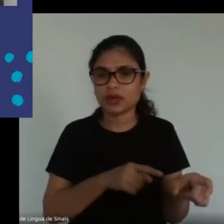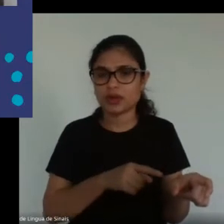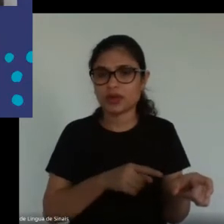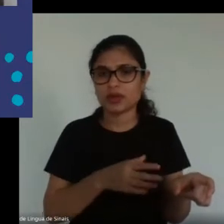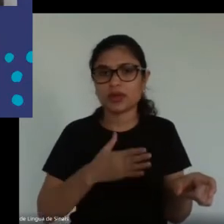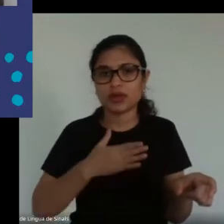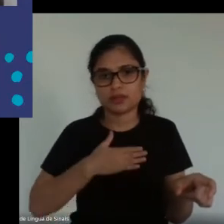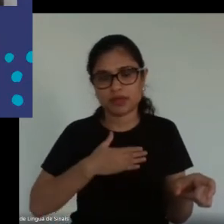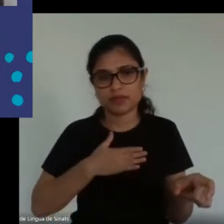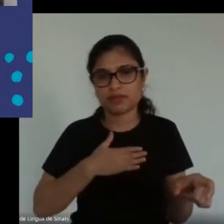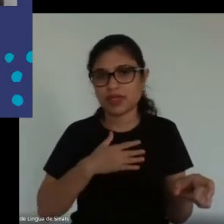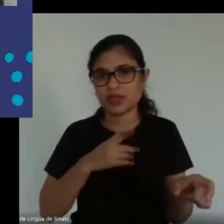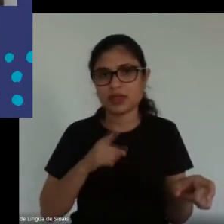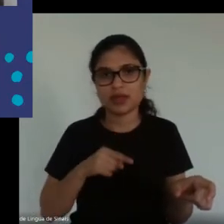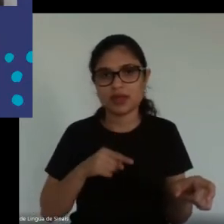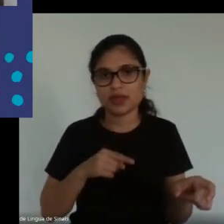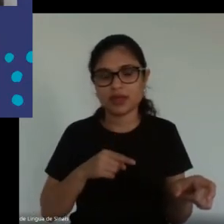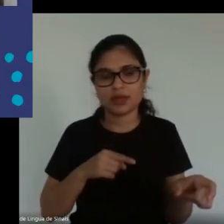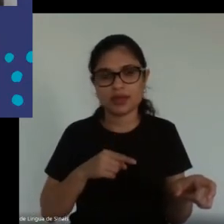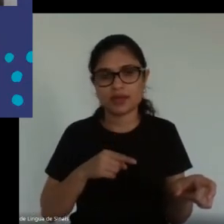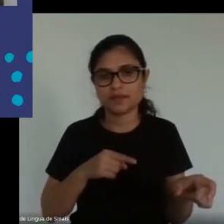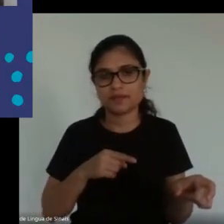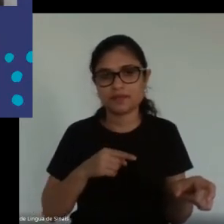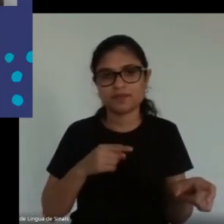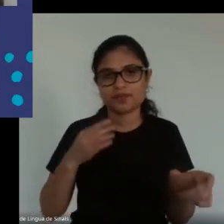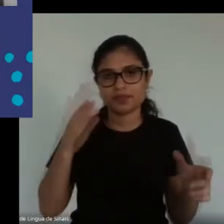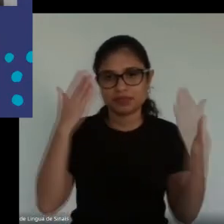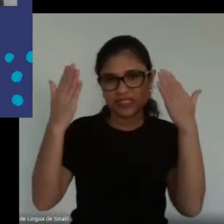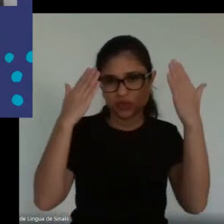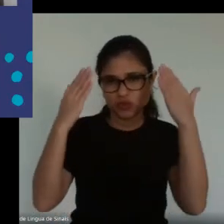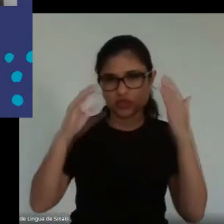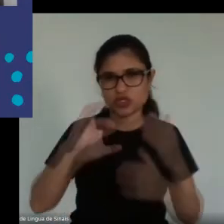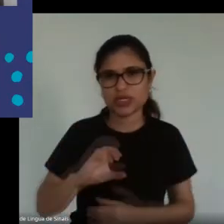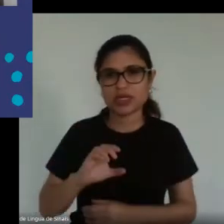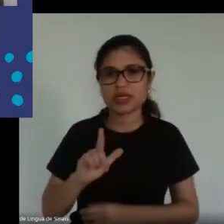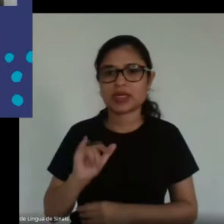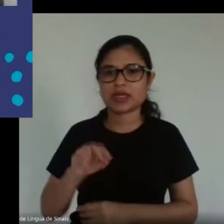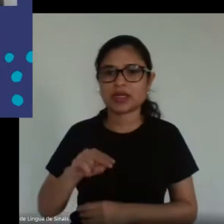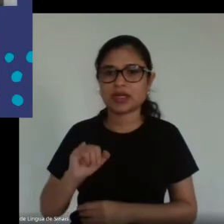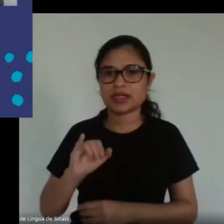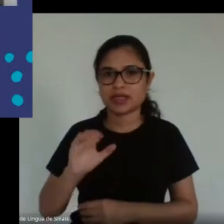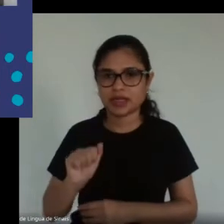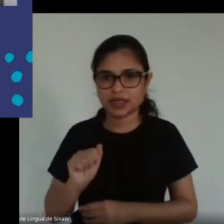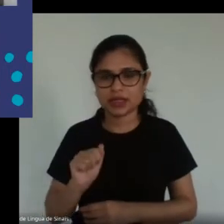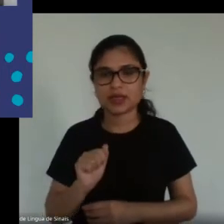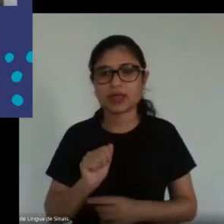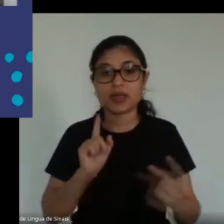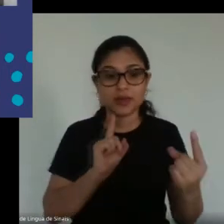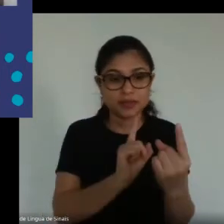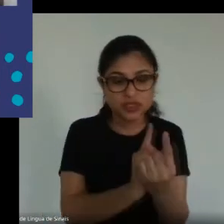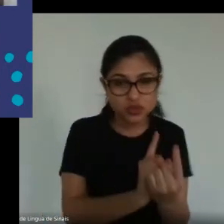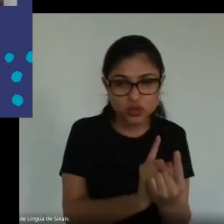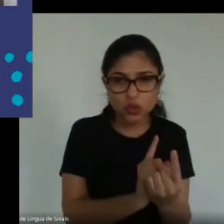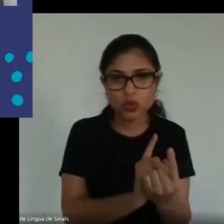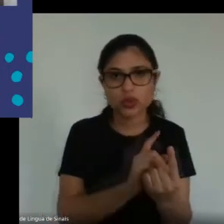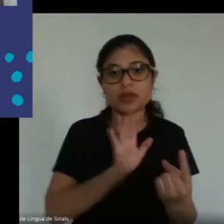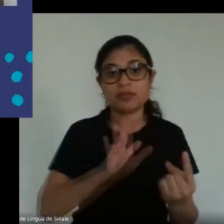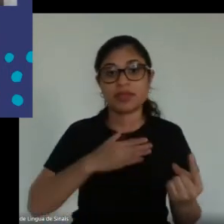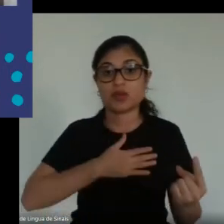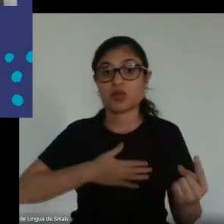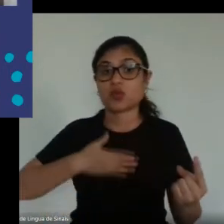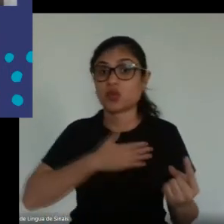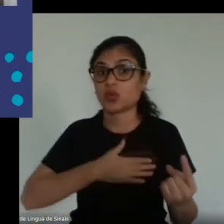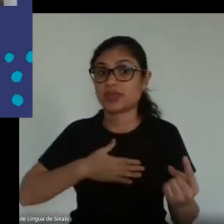mim, é o limite das psicologias clínicas, né? Que ela lida com a pessoa. Mas eu gostei muito